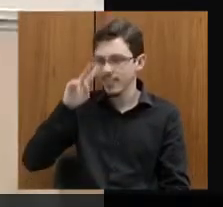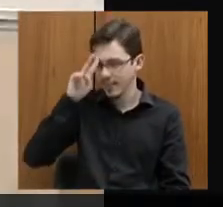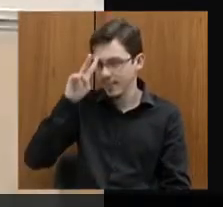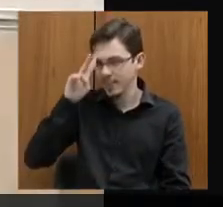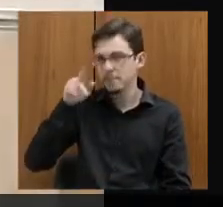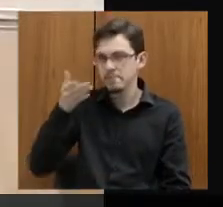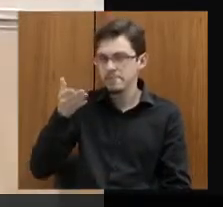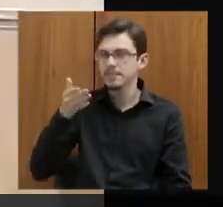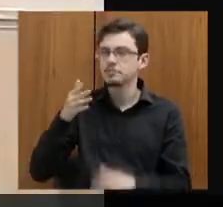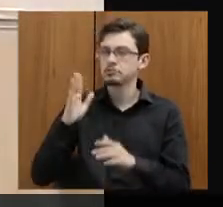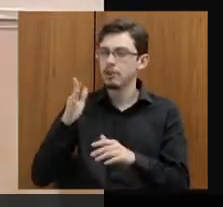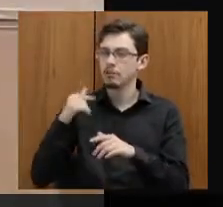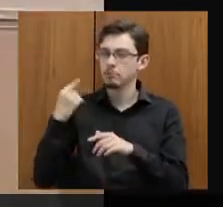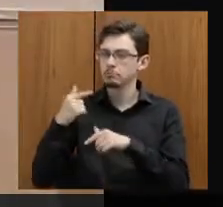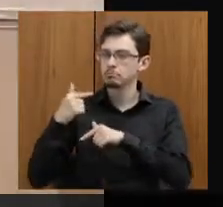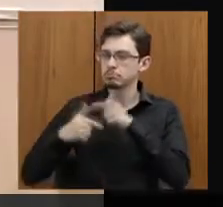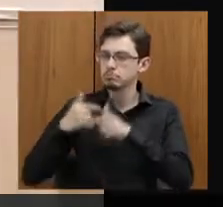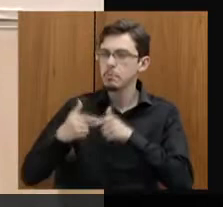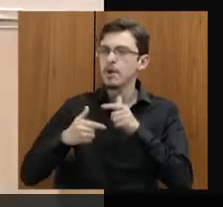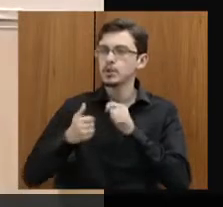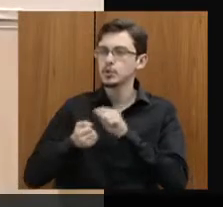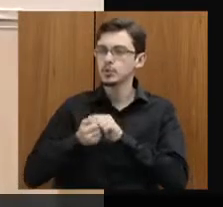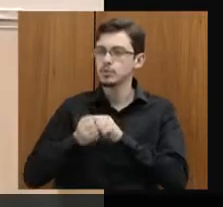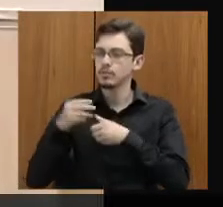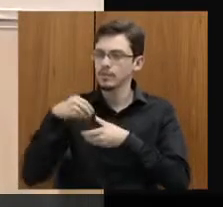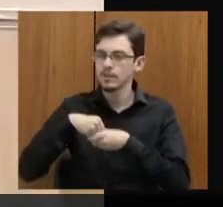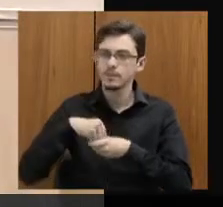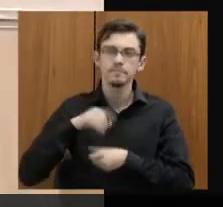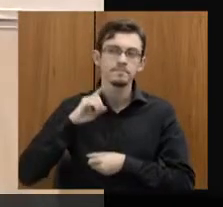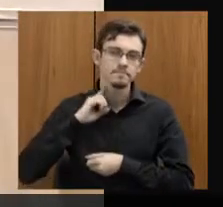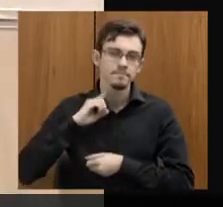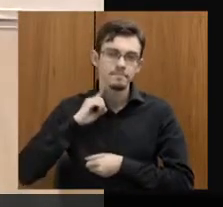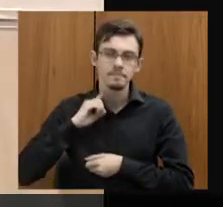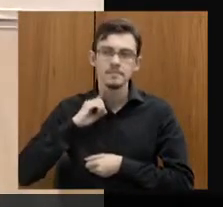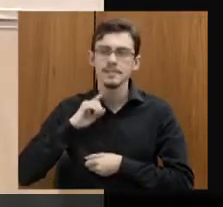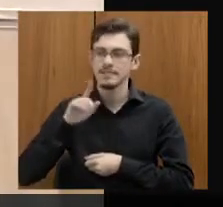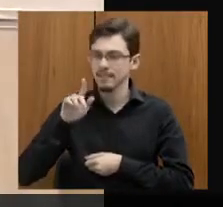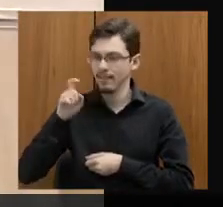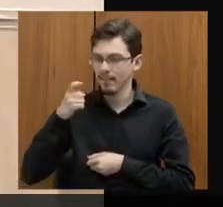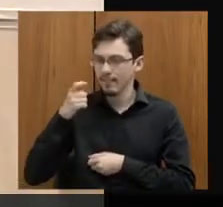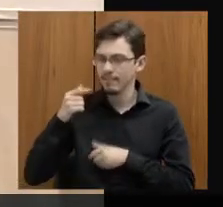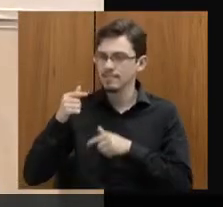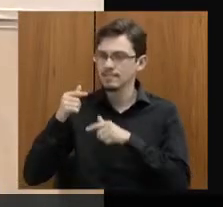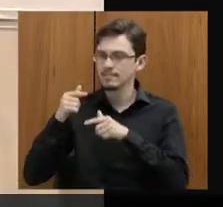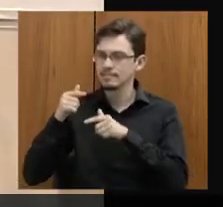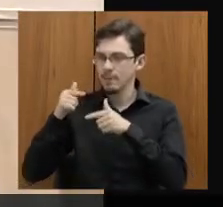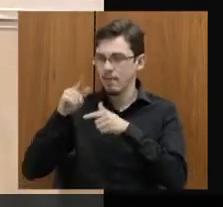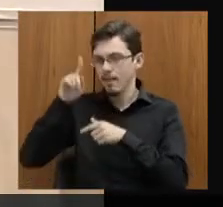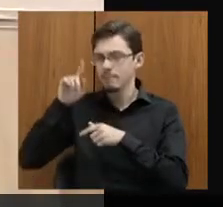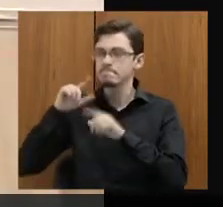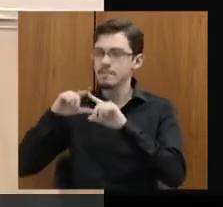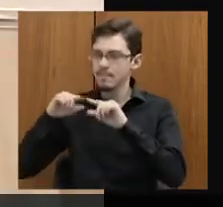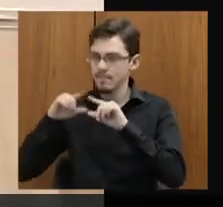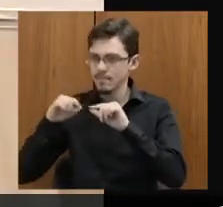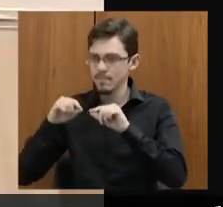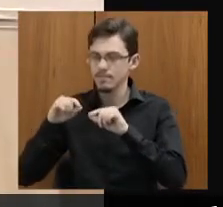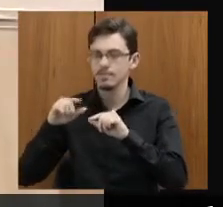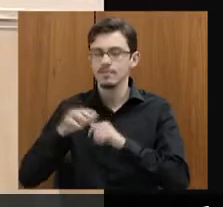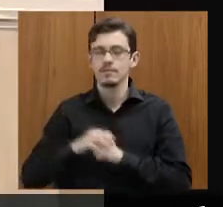muito velho diversas pautas aqui em Minas Gerais né Então quando vocês estavam lá hein e